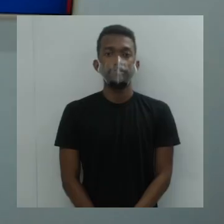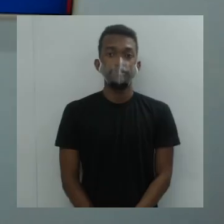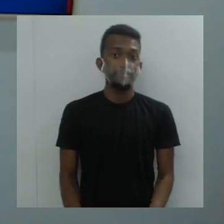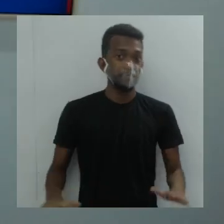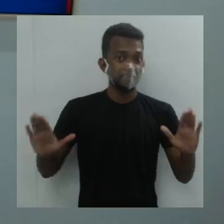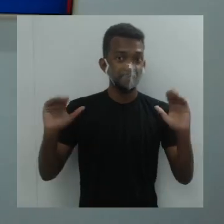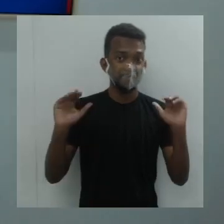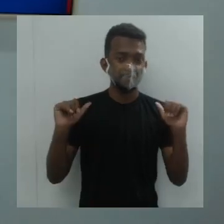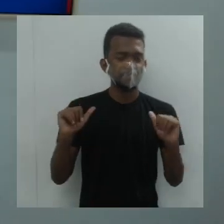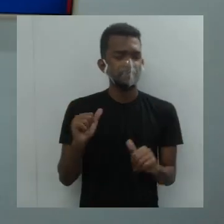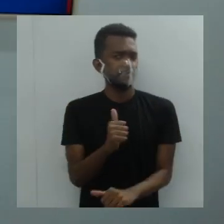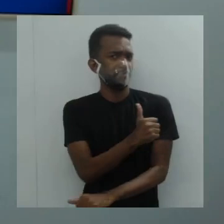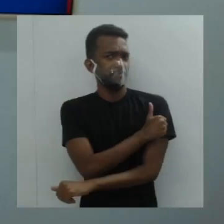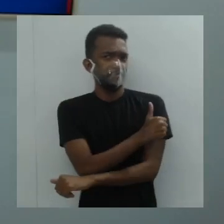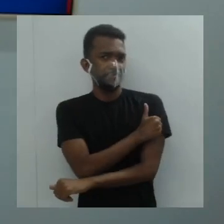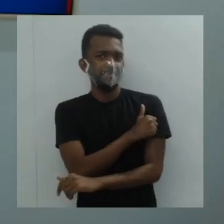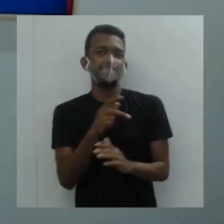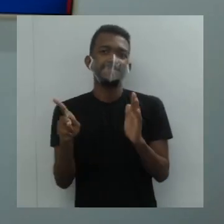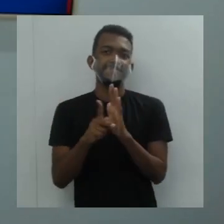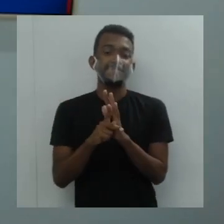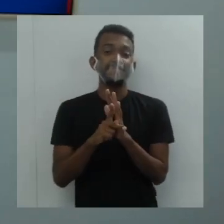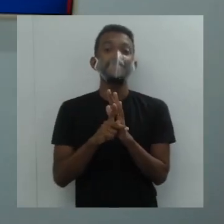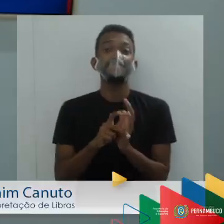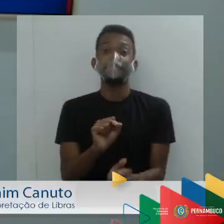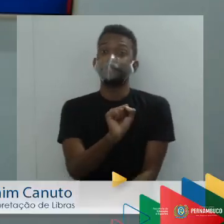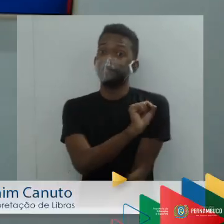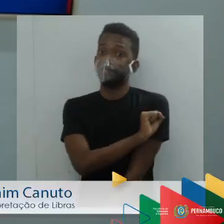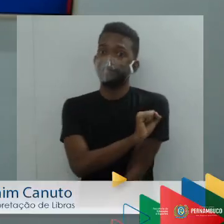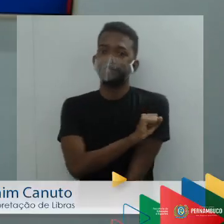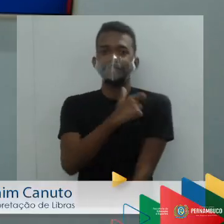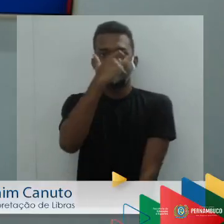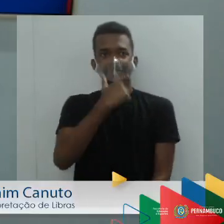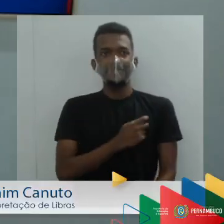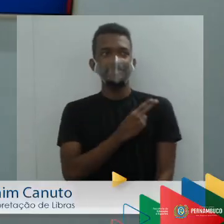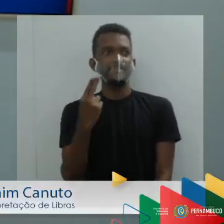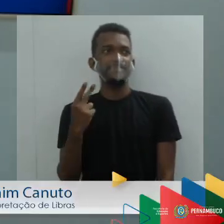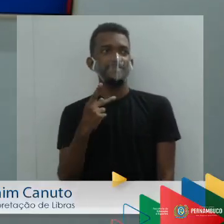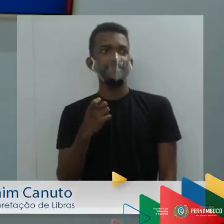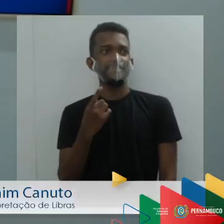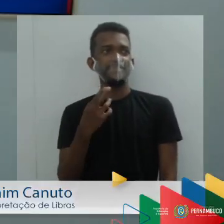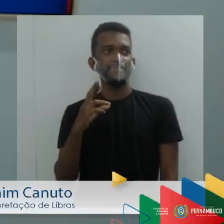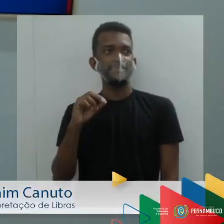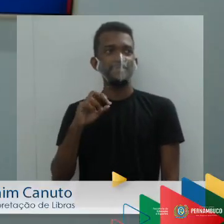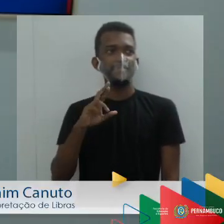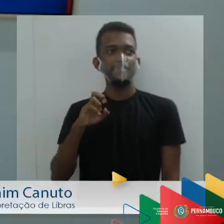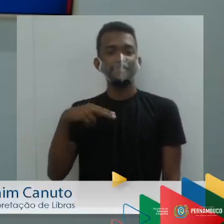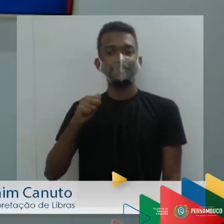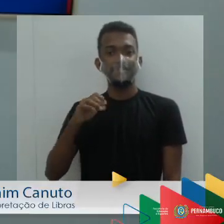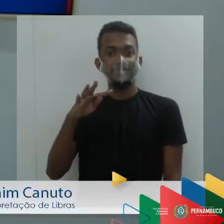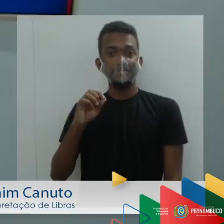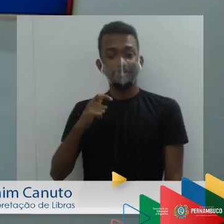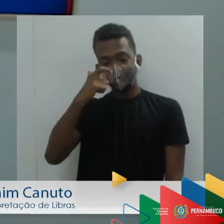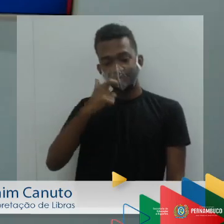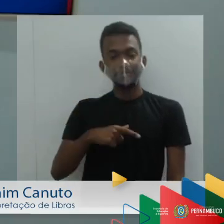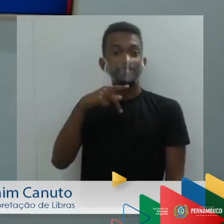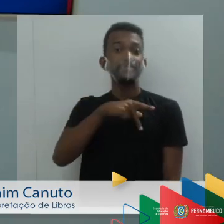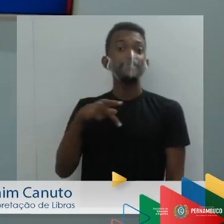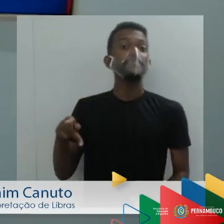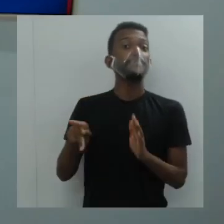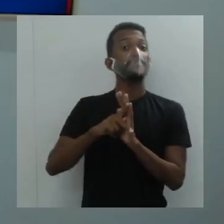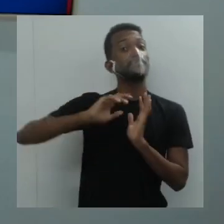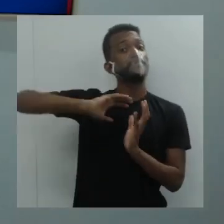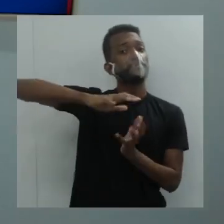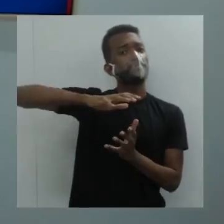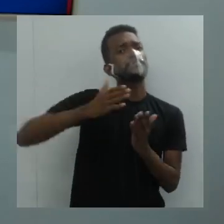Olá, estudante do 8º ano. Eu sou Pedro Renato e eu sou professor de Geografia.